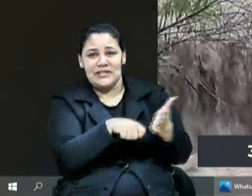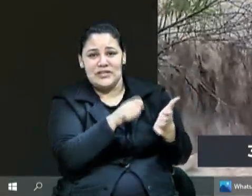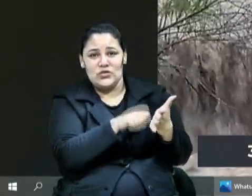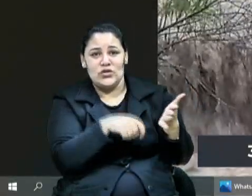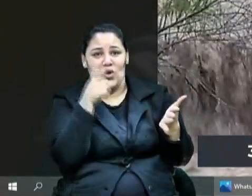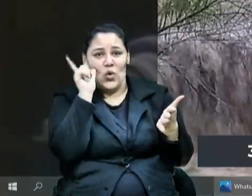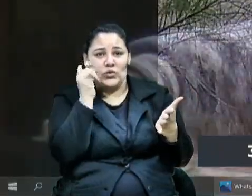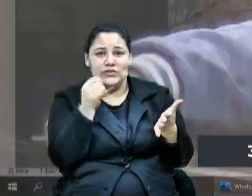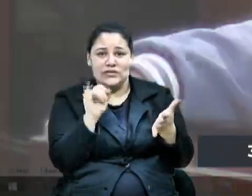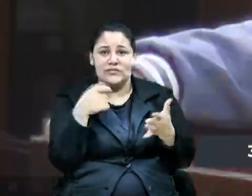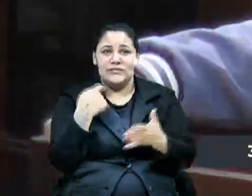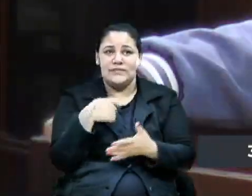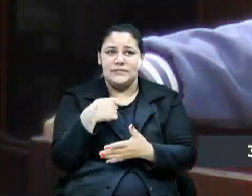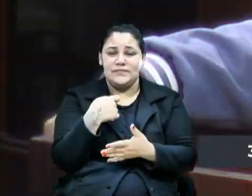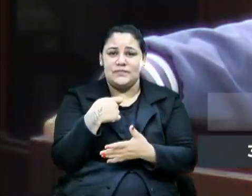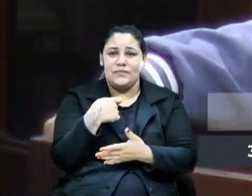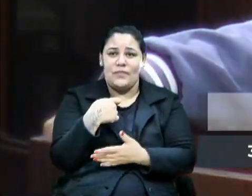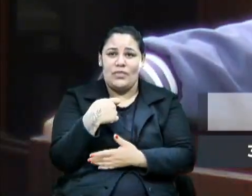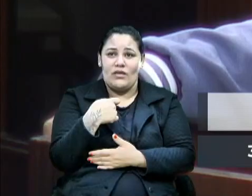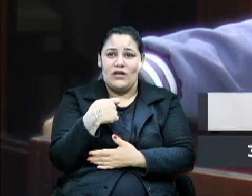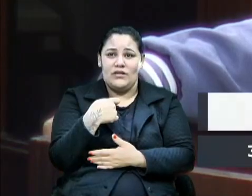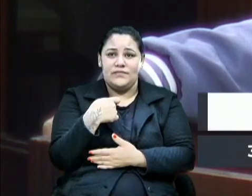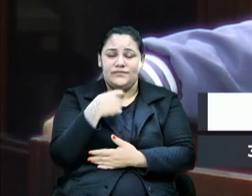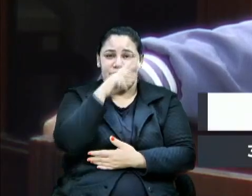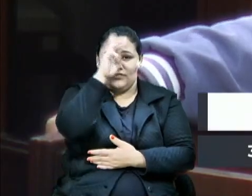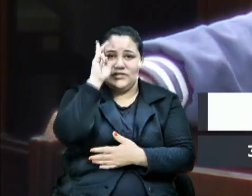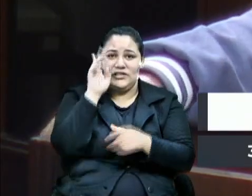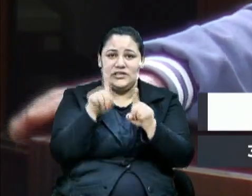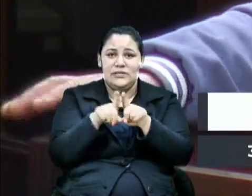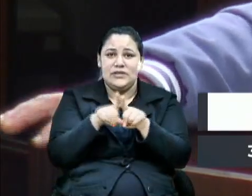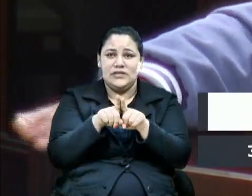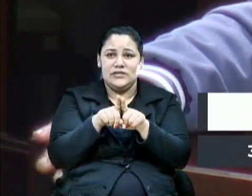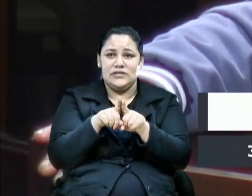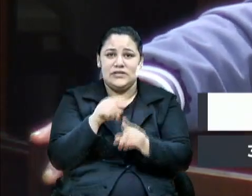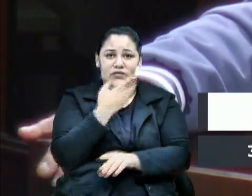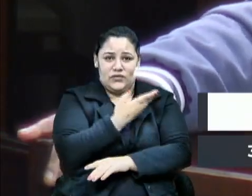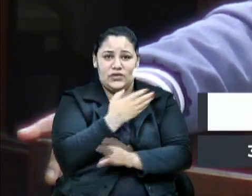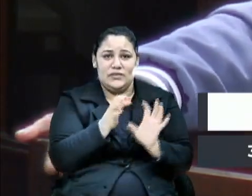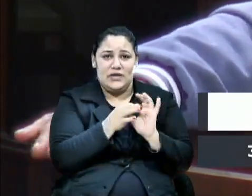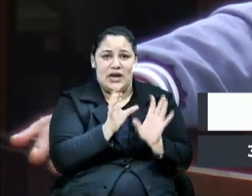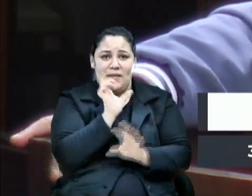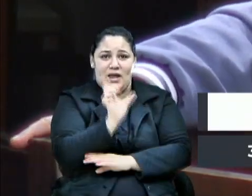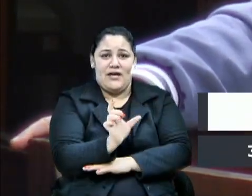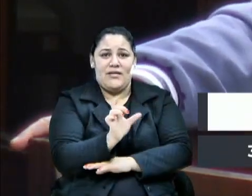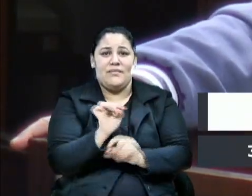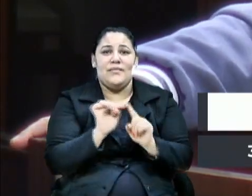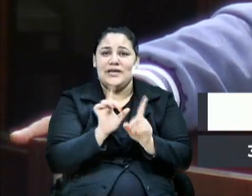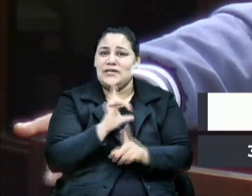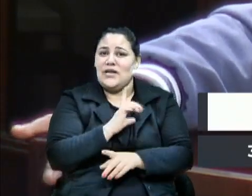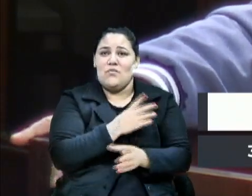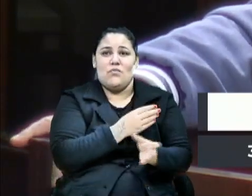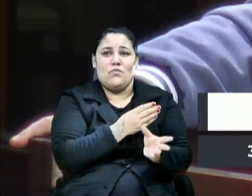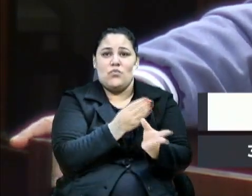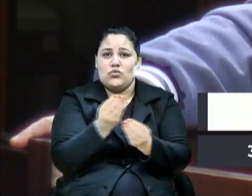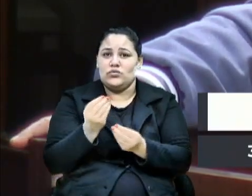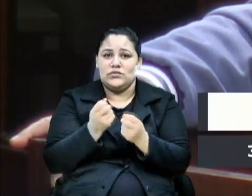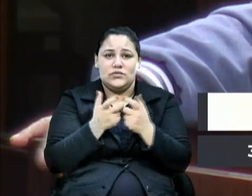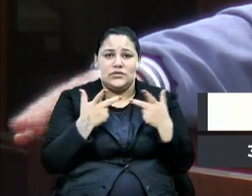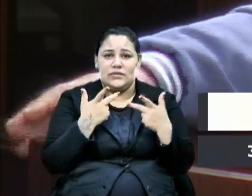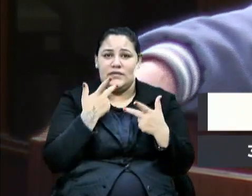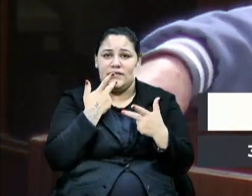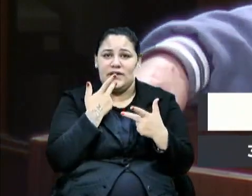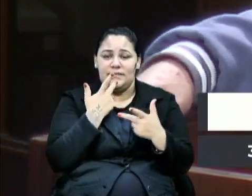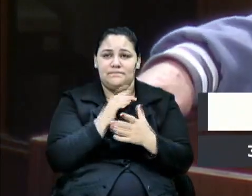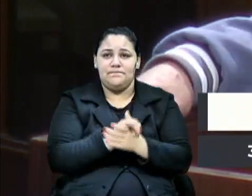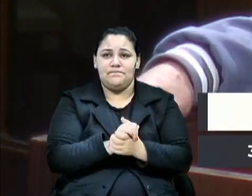for possível, vereador Juliano Valim. Eu vou lhe dar a parte, mas tenho muito que falar sobre esse assunto.